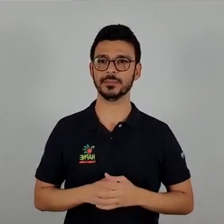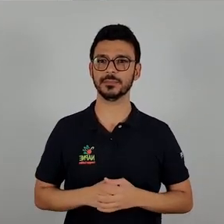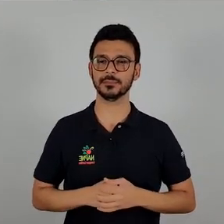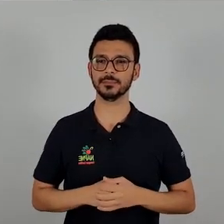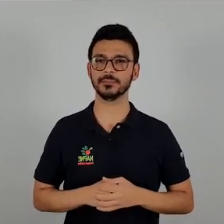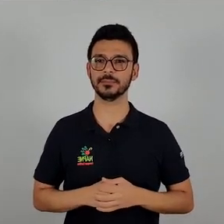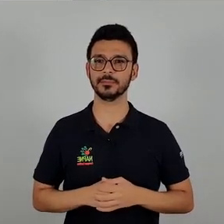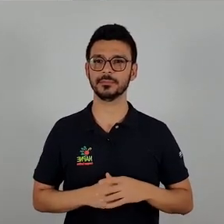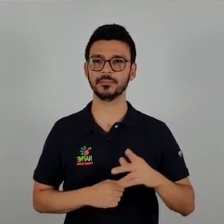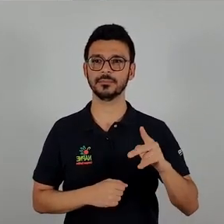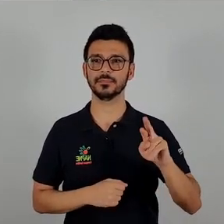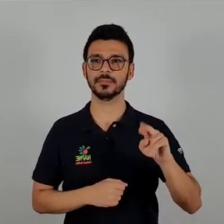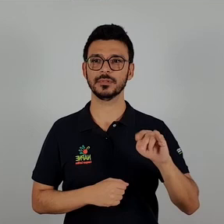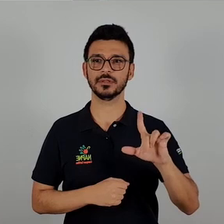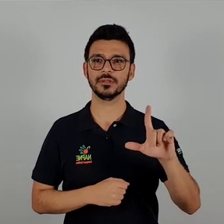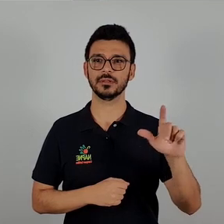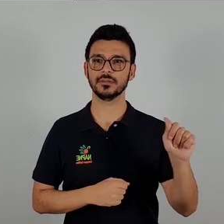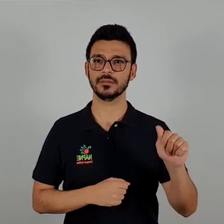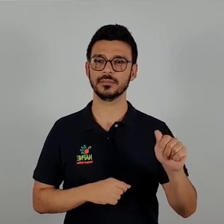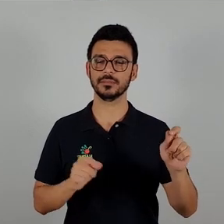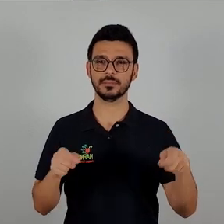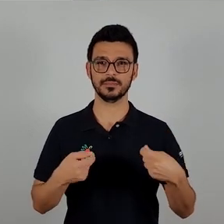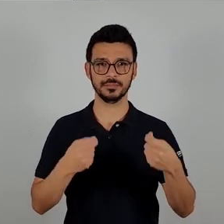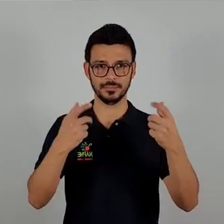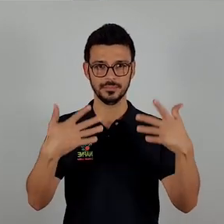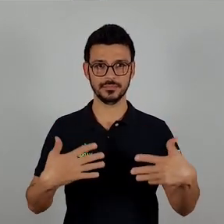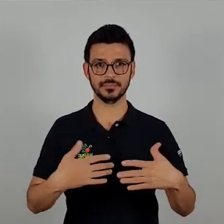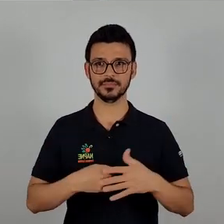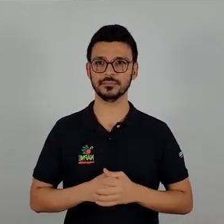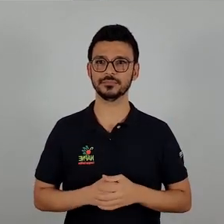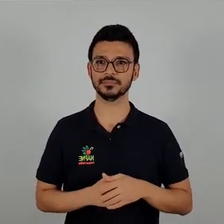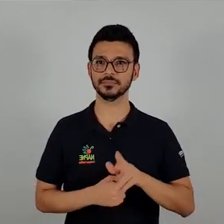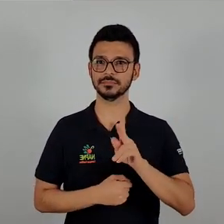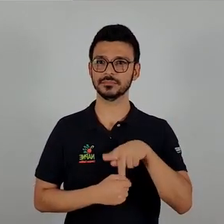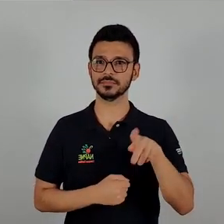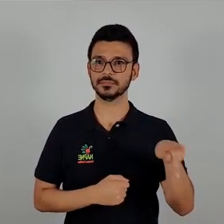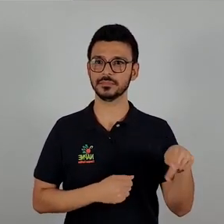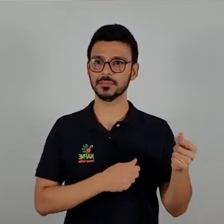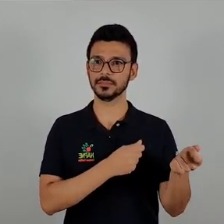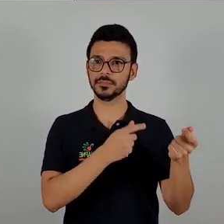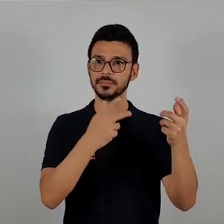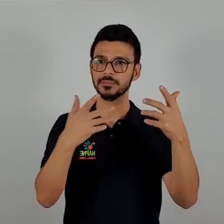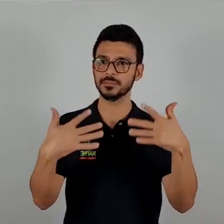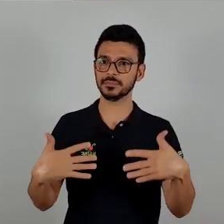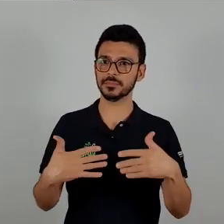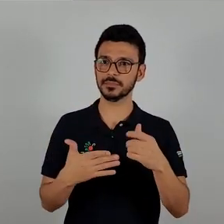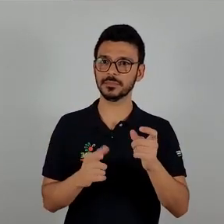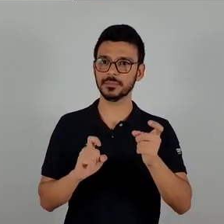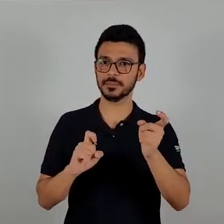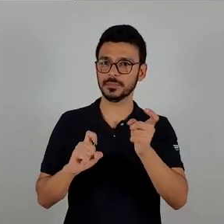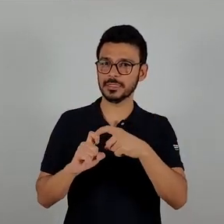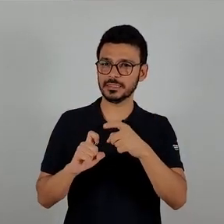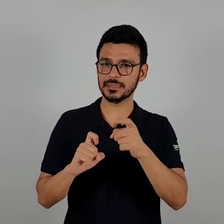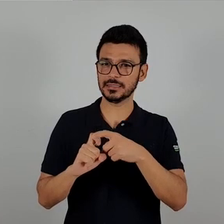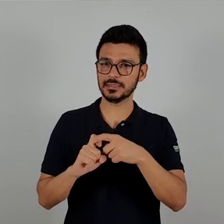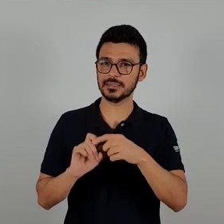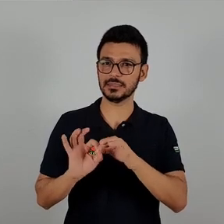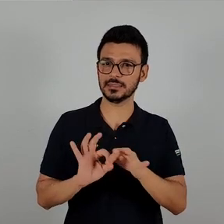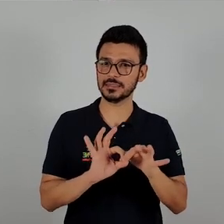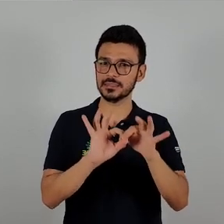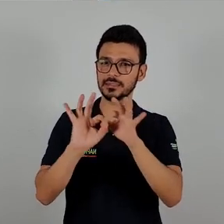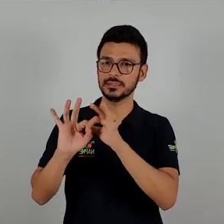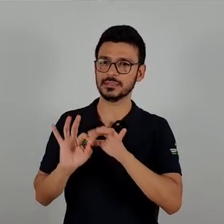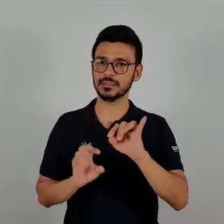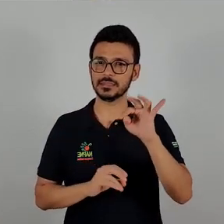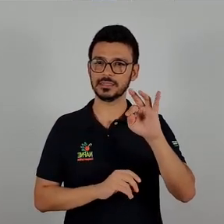fez o acompanhamento contigo, a fitoterapia, e ele já estava há 1 ano e meio com o acompanhamento da Melo, né, que também foi